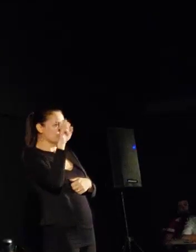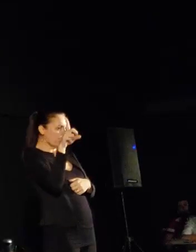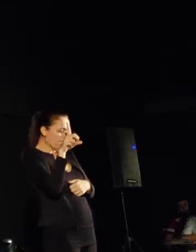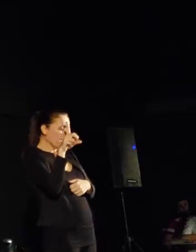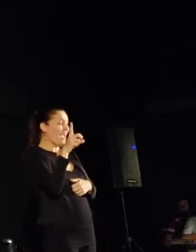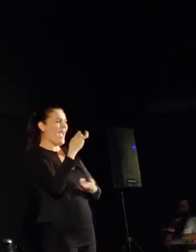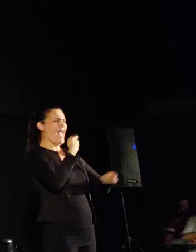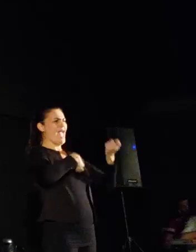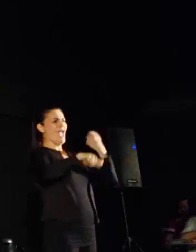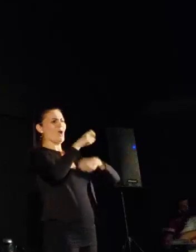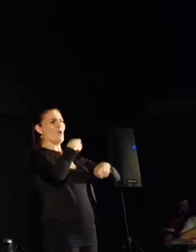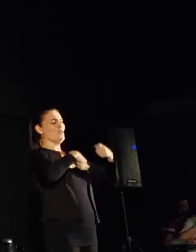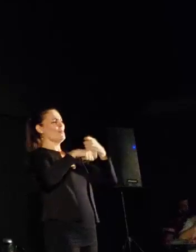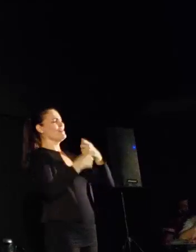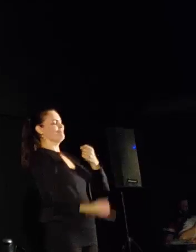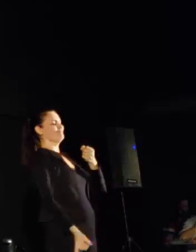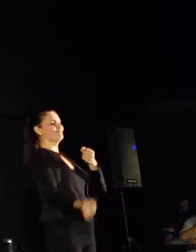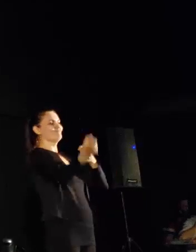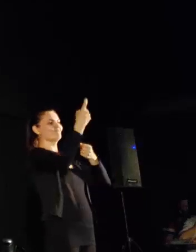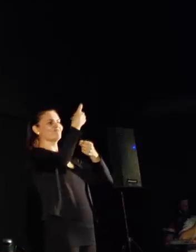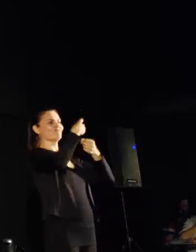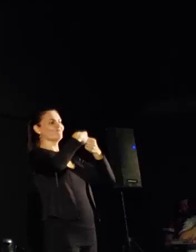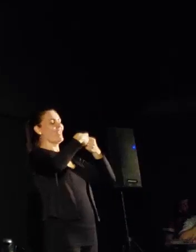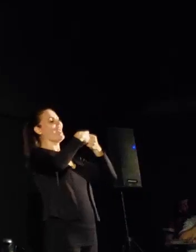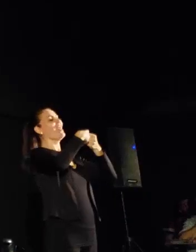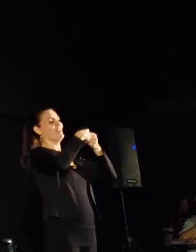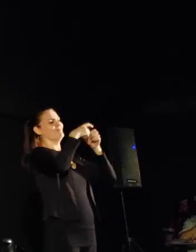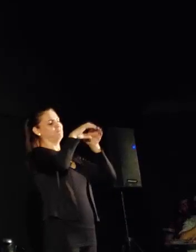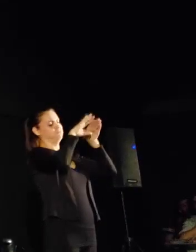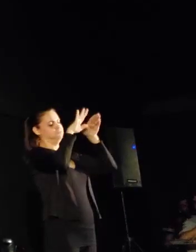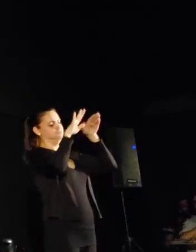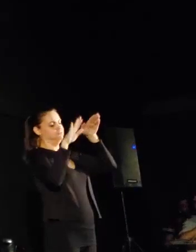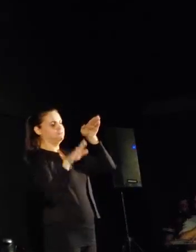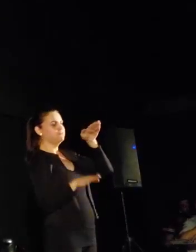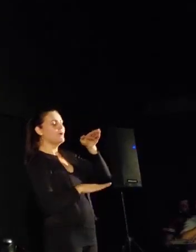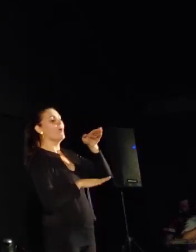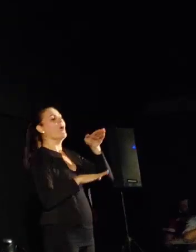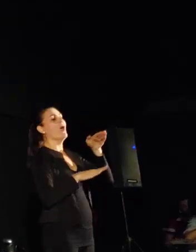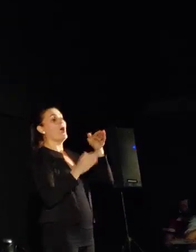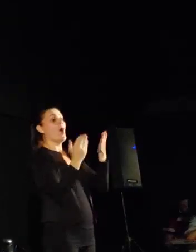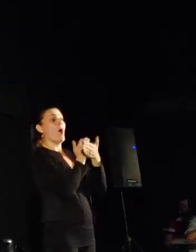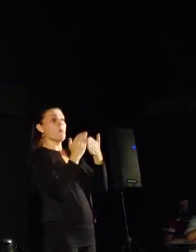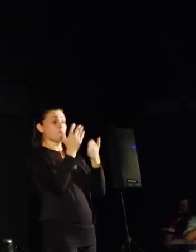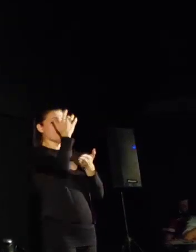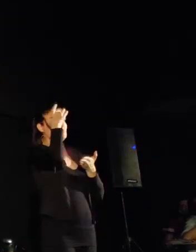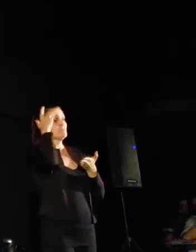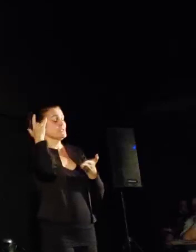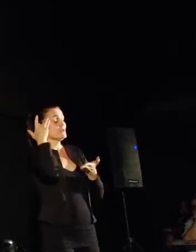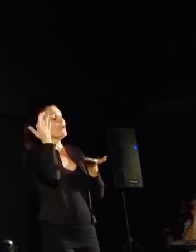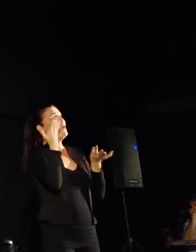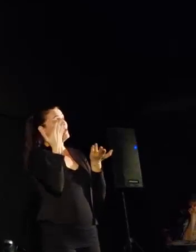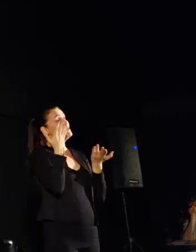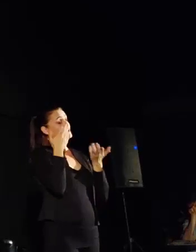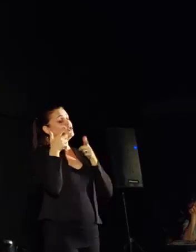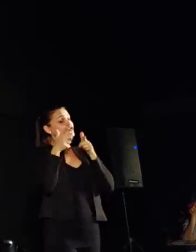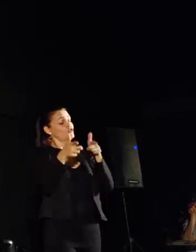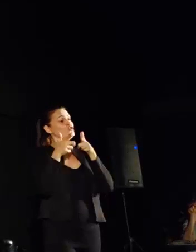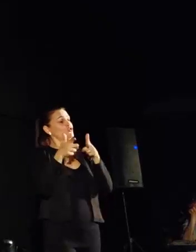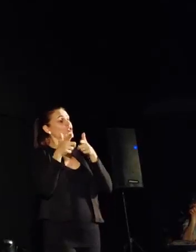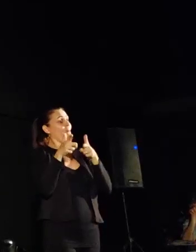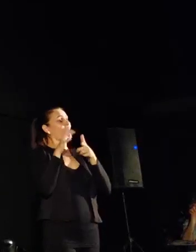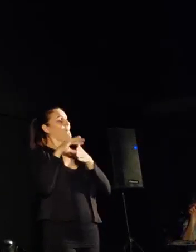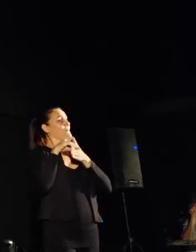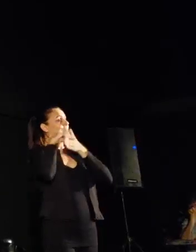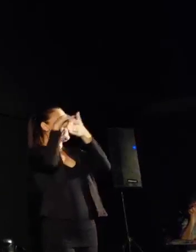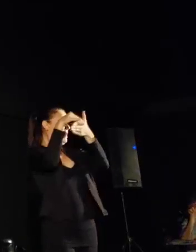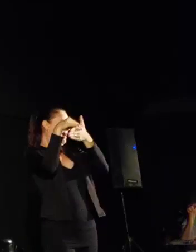o mesmo lugar onde ela estava. Isso alguns chamam de milagre. Isso é o que alguns chamam de milagre. E é